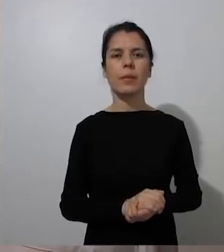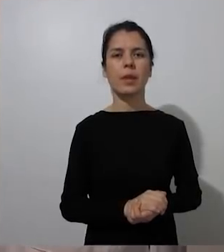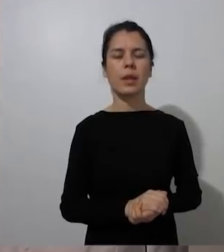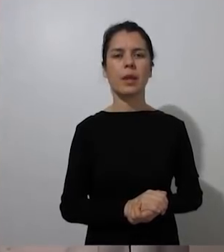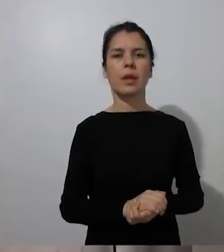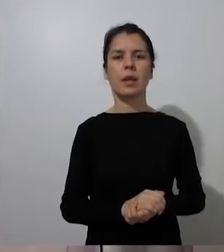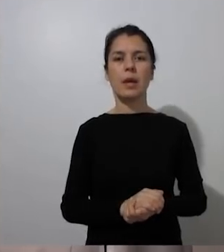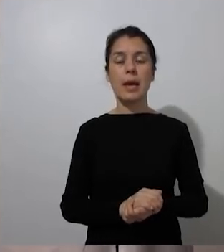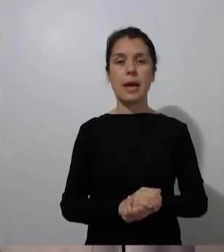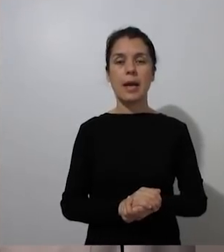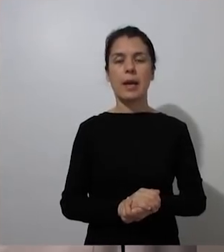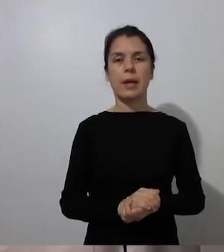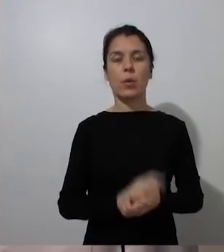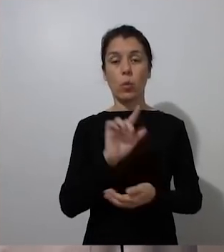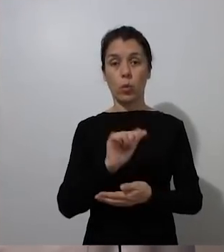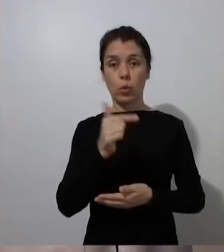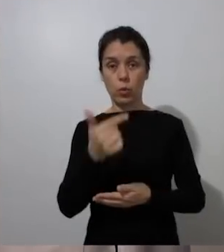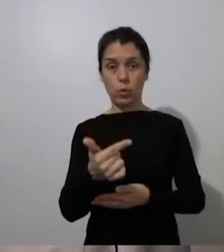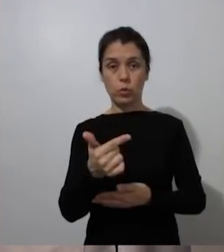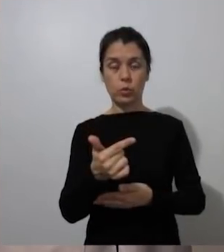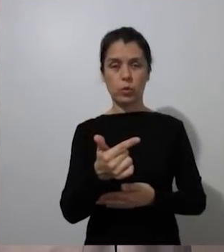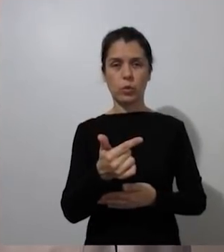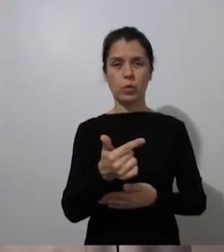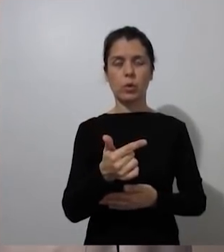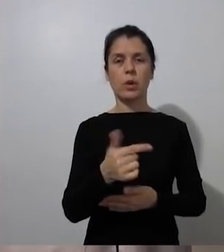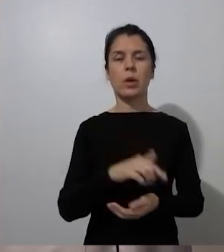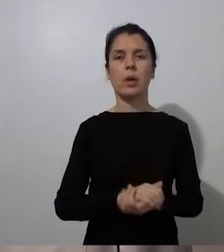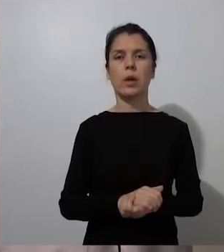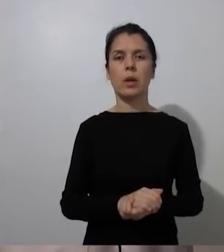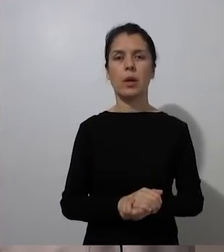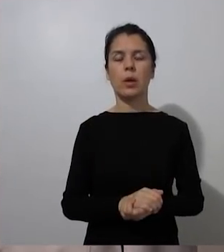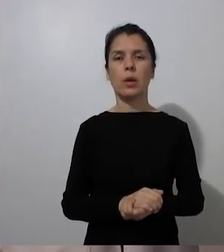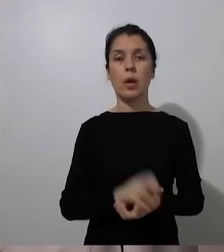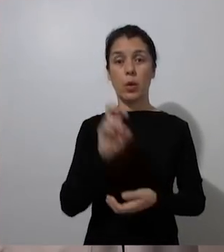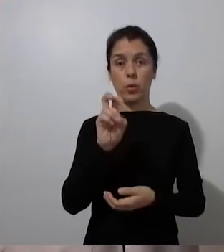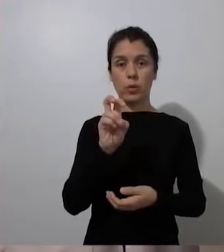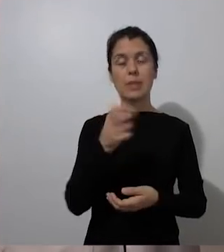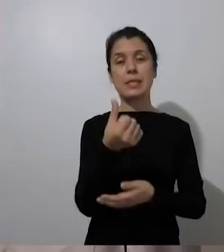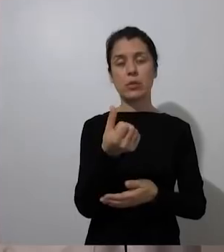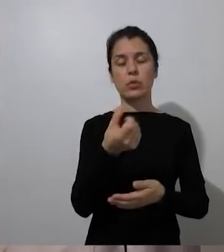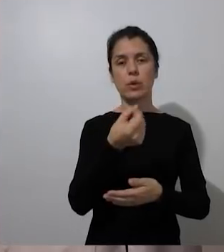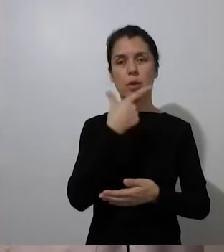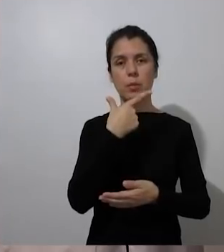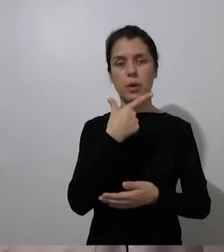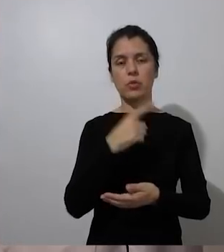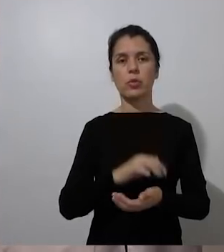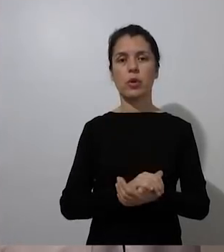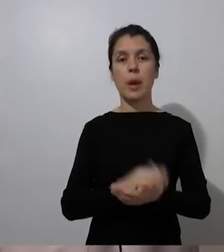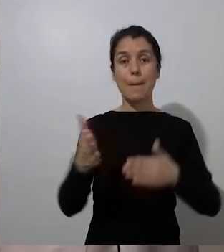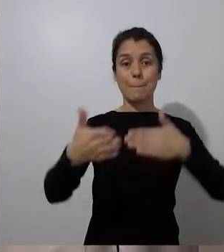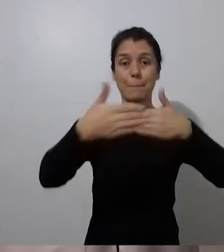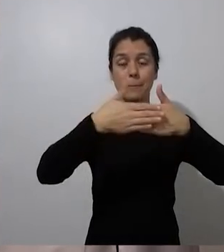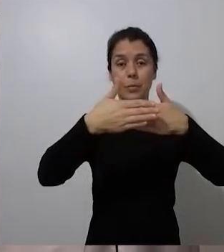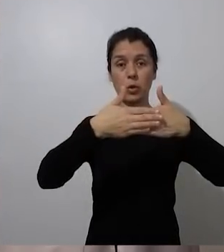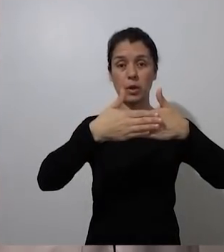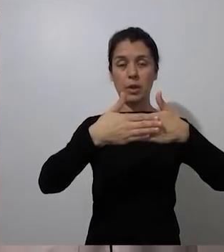Wellbutrin original, tá? Esse aqui é o 1, 2, 3, 4, 5, o quinto, o sexto, aliás, é o